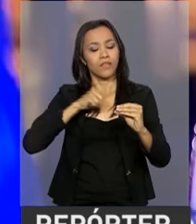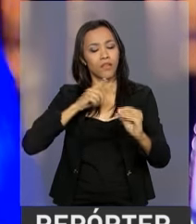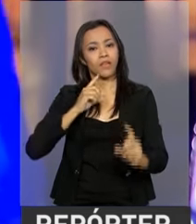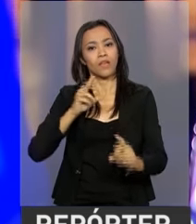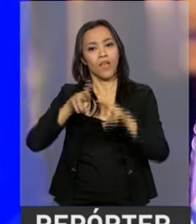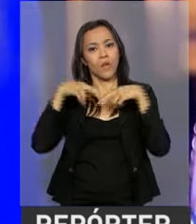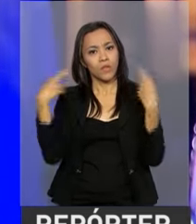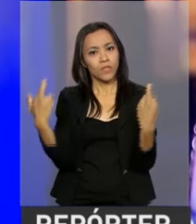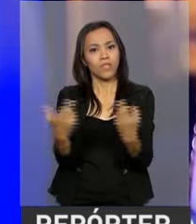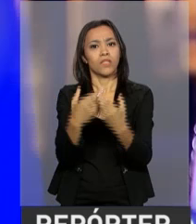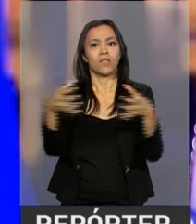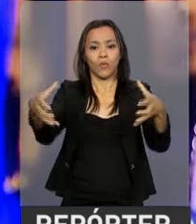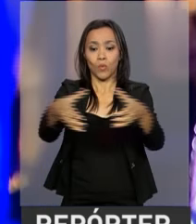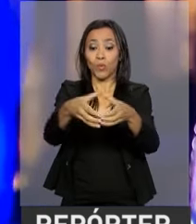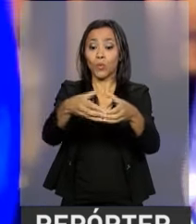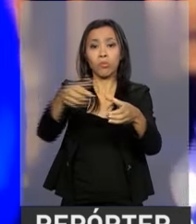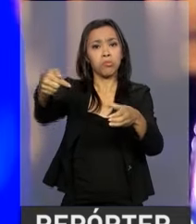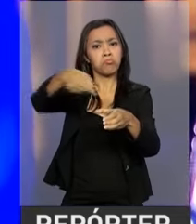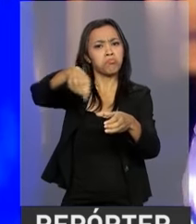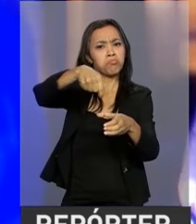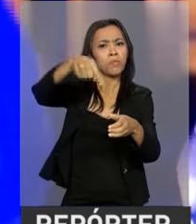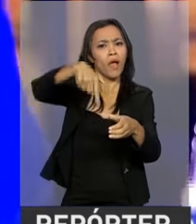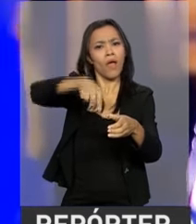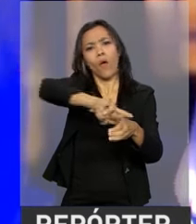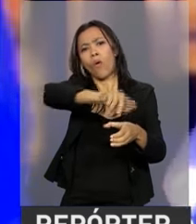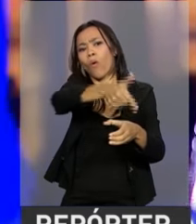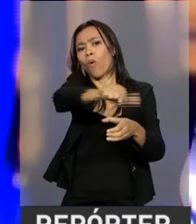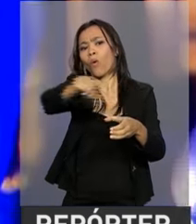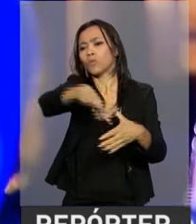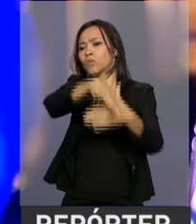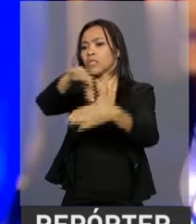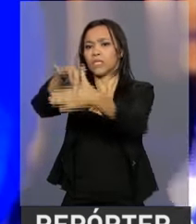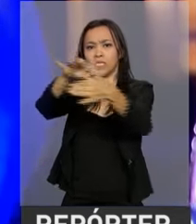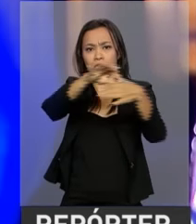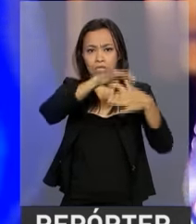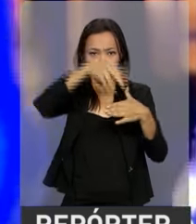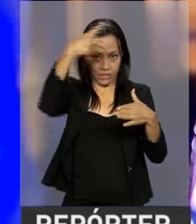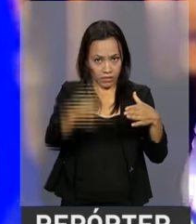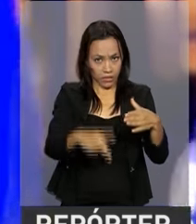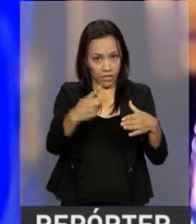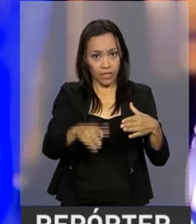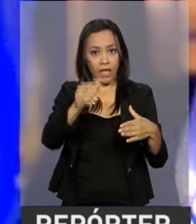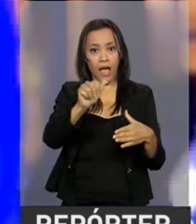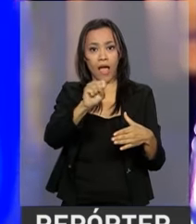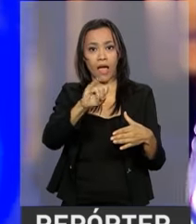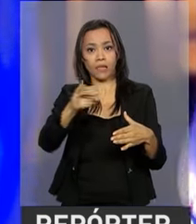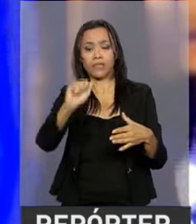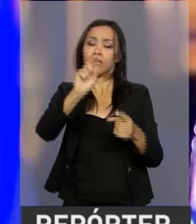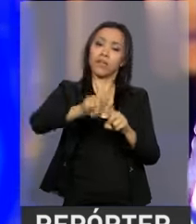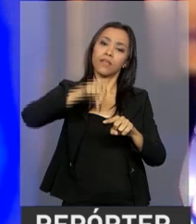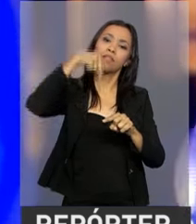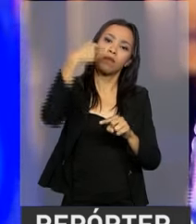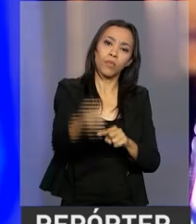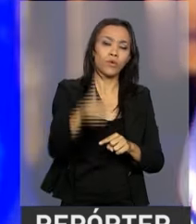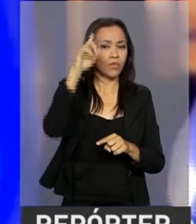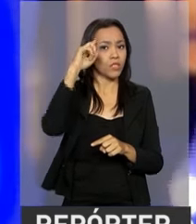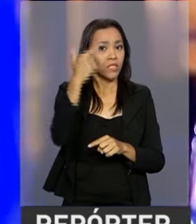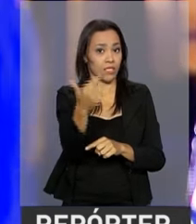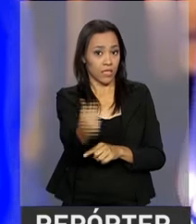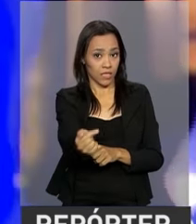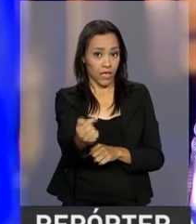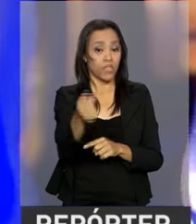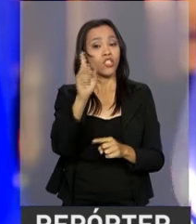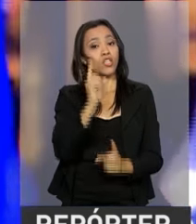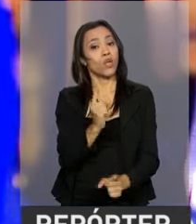BRICS BIMSTEC, que é um grupo que reúne aí outros líderes daqui do Sudeste Asiático. E no dia seguinte, no dia 17, participa